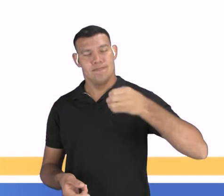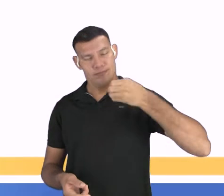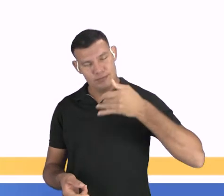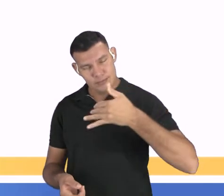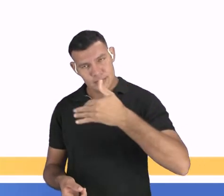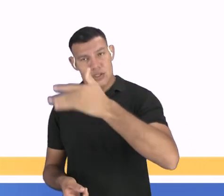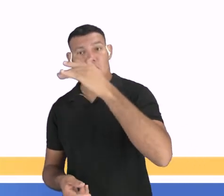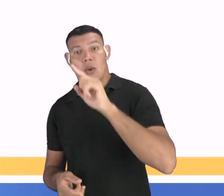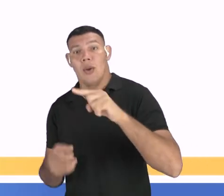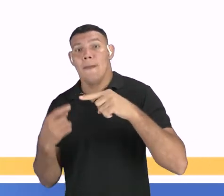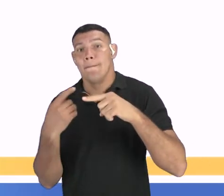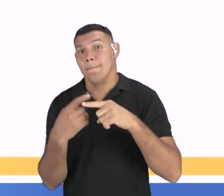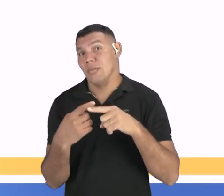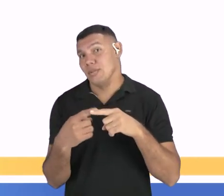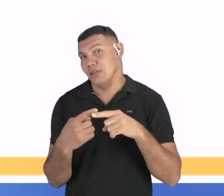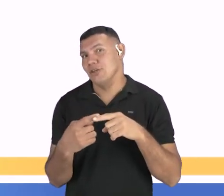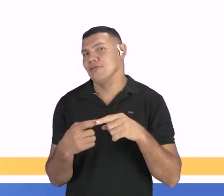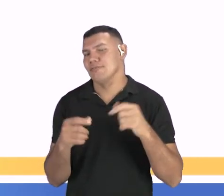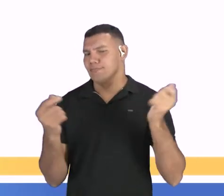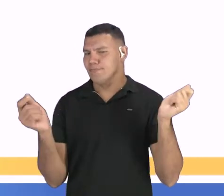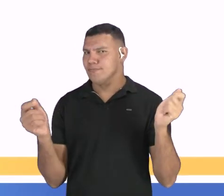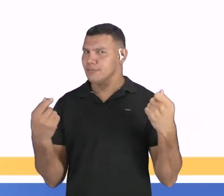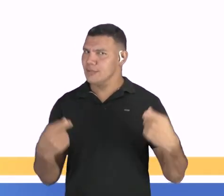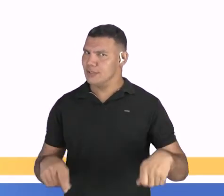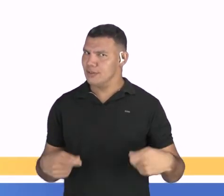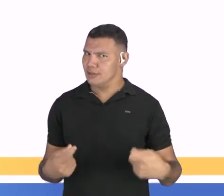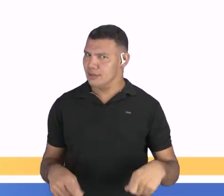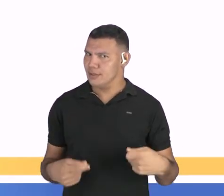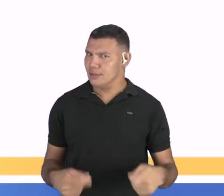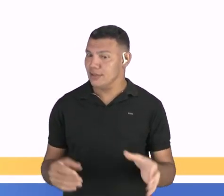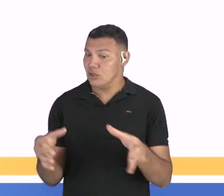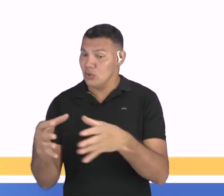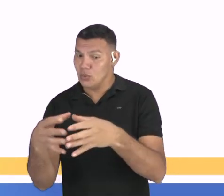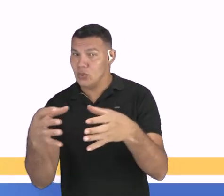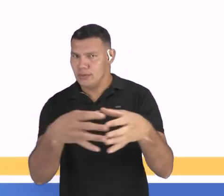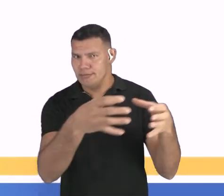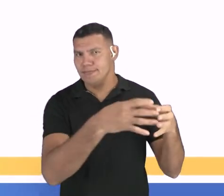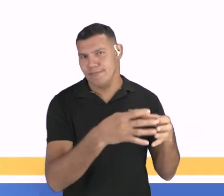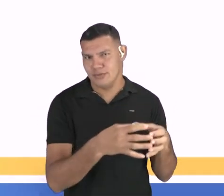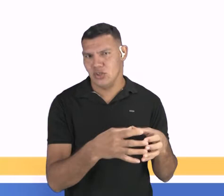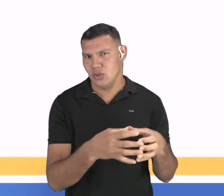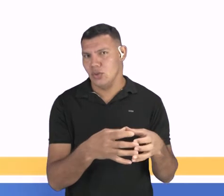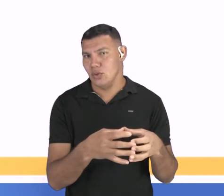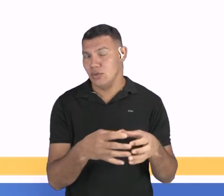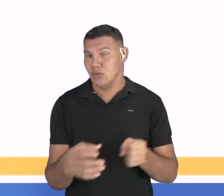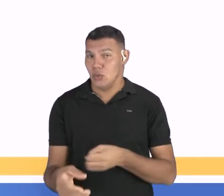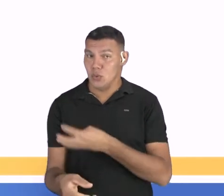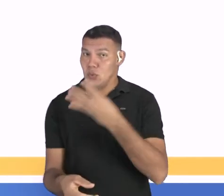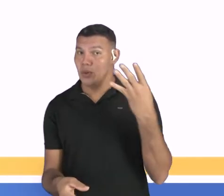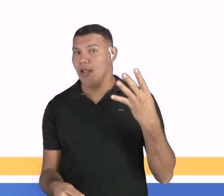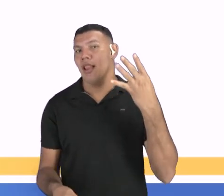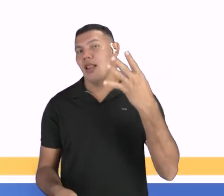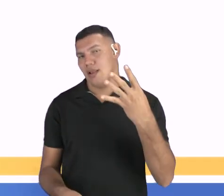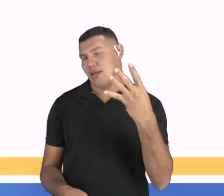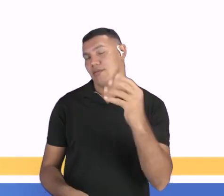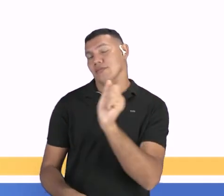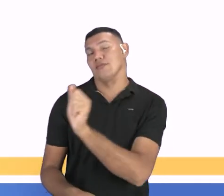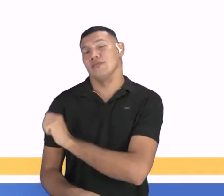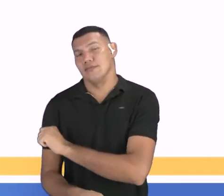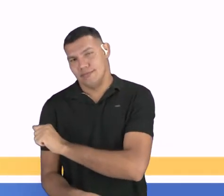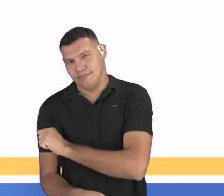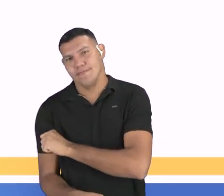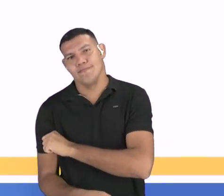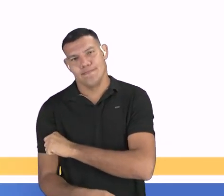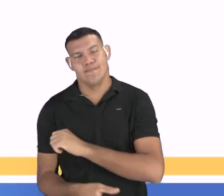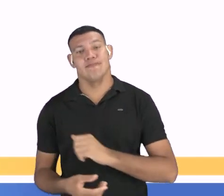de grupos, né, com exatamente 4 alunos para atividades em conjunto. Então, a quantidade de alunos nessa turma